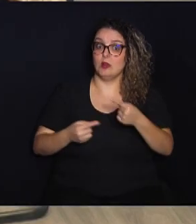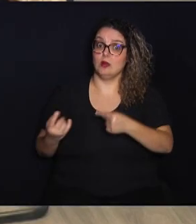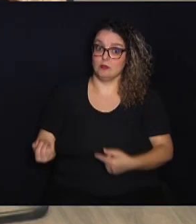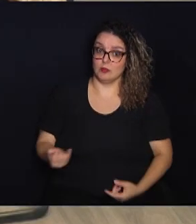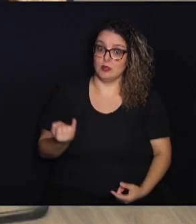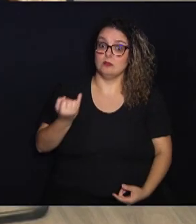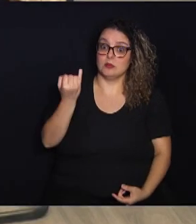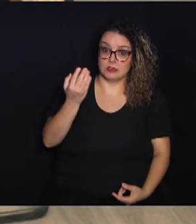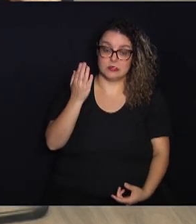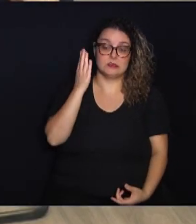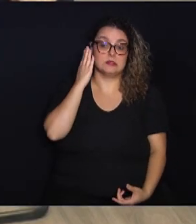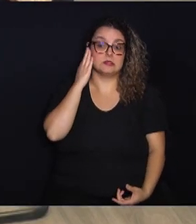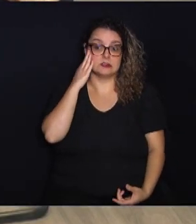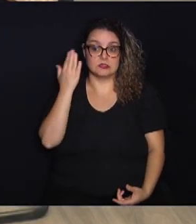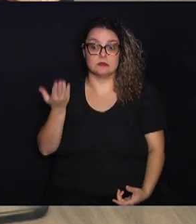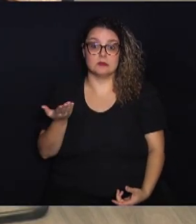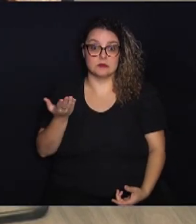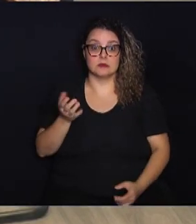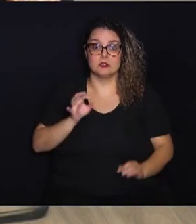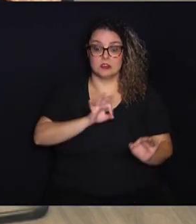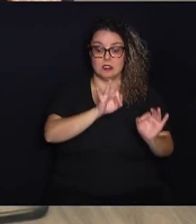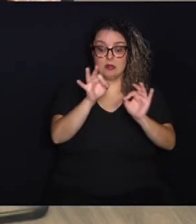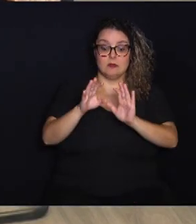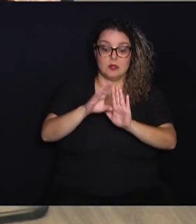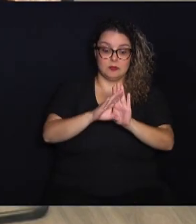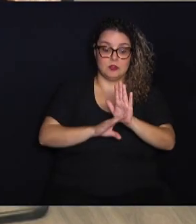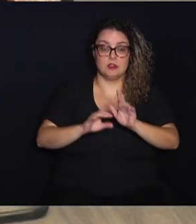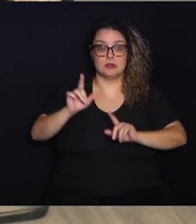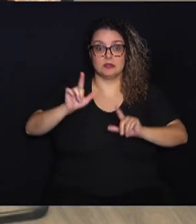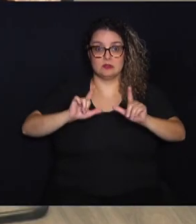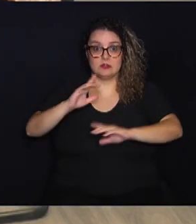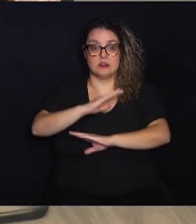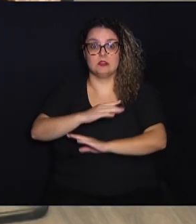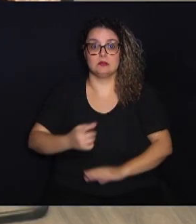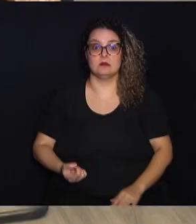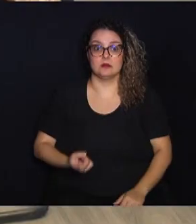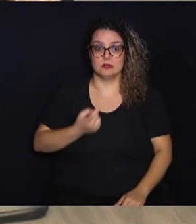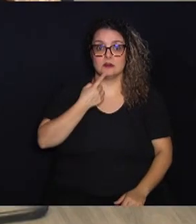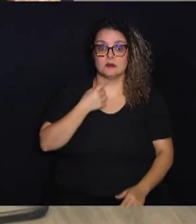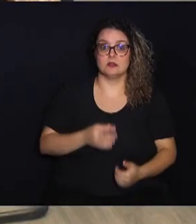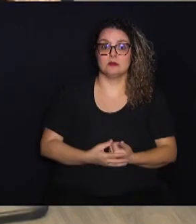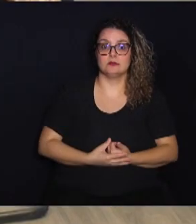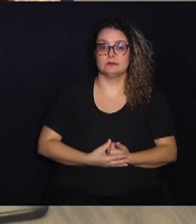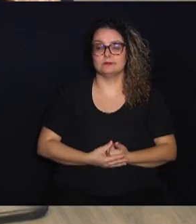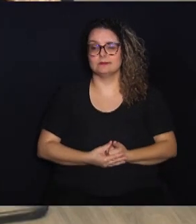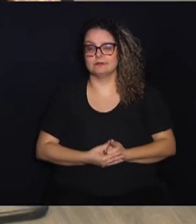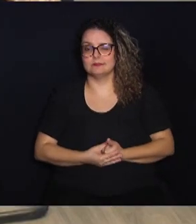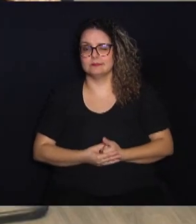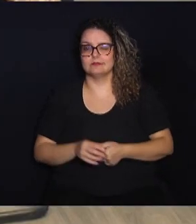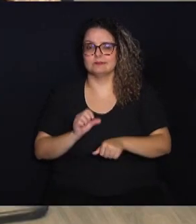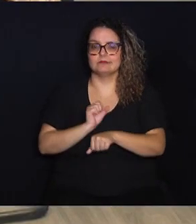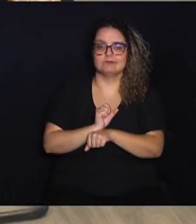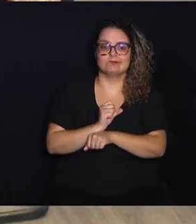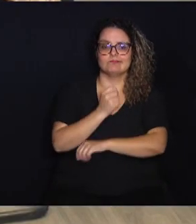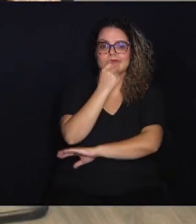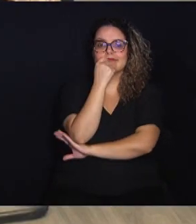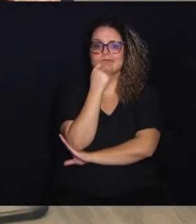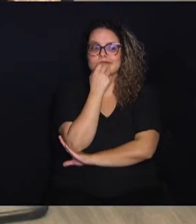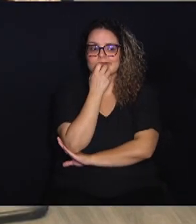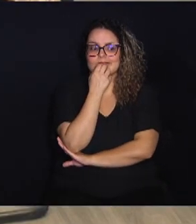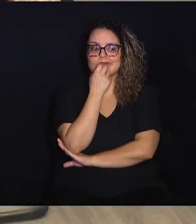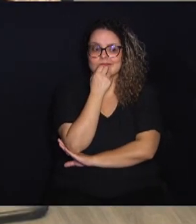e a gente sabe que quem acompanha a programação aqui da TV Câmara Campinas está aí paradinho, analisando. E